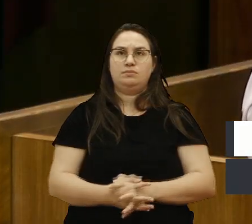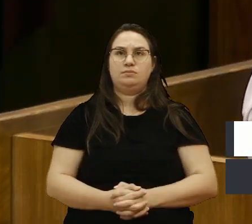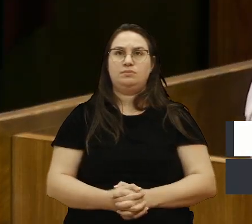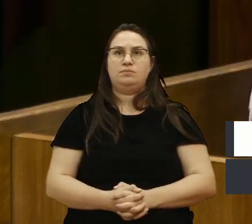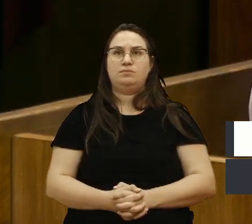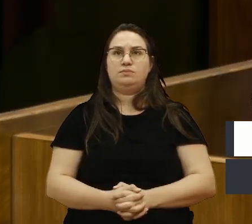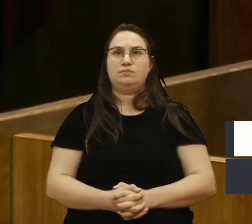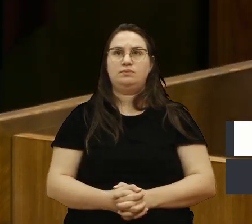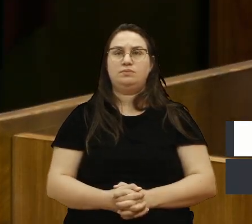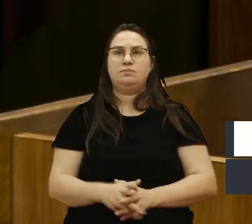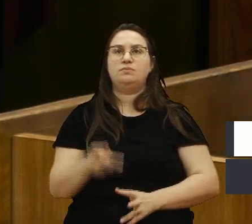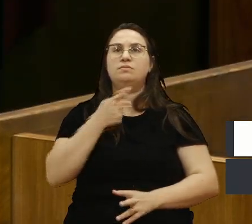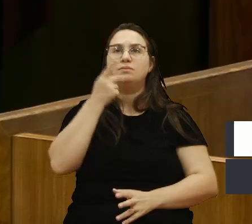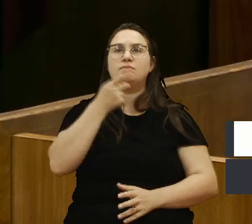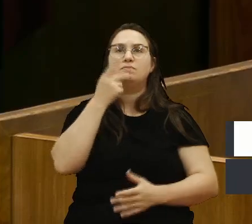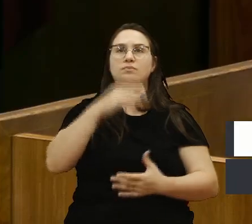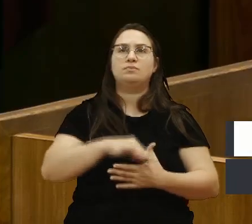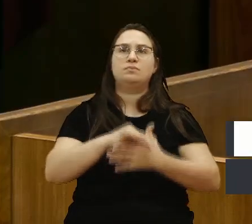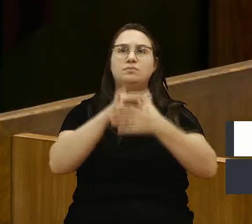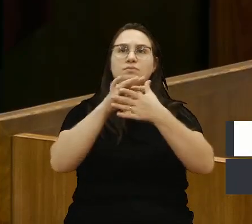Uma declaração de líder, né?